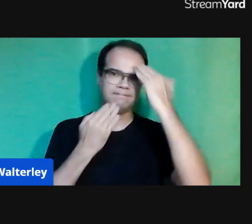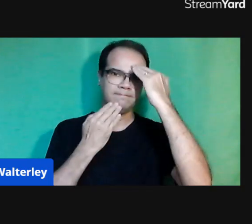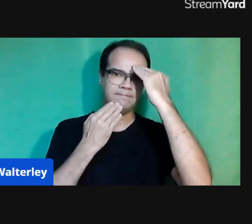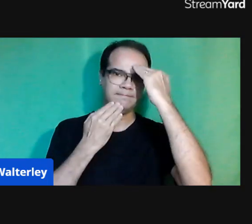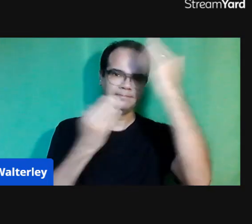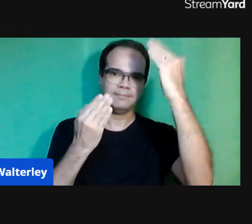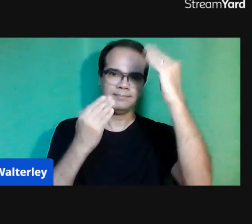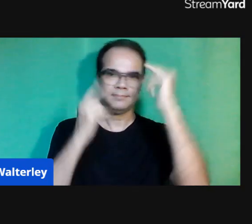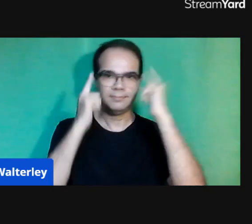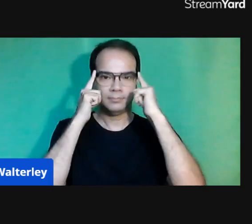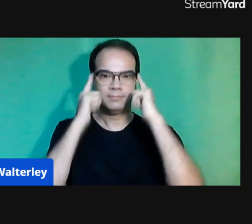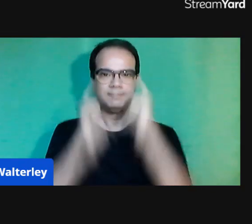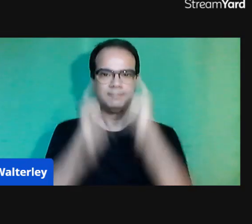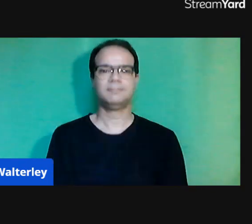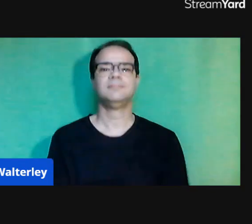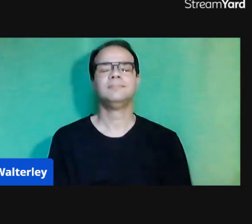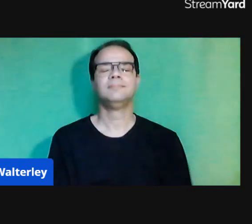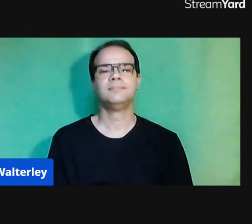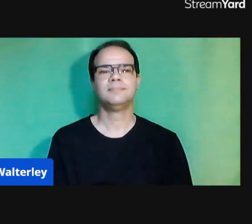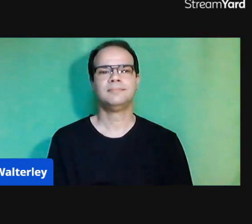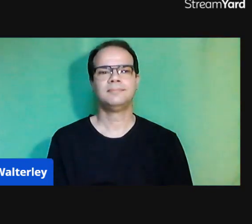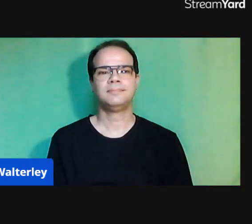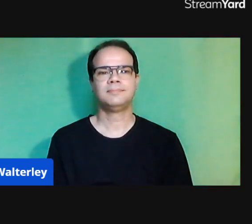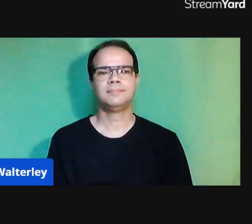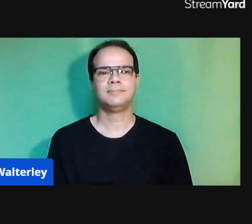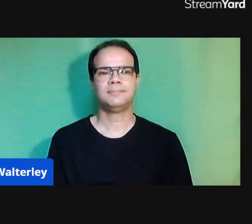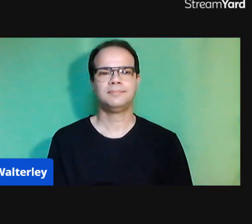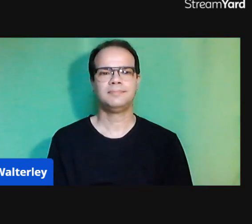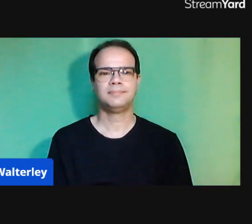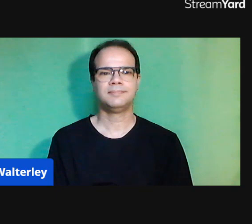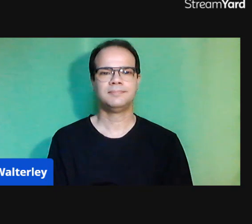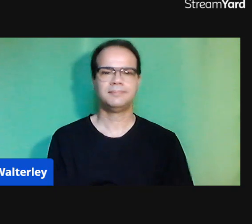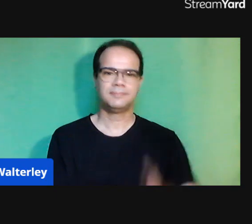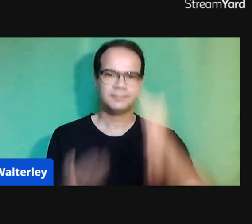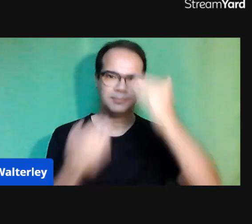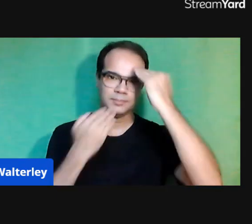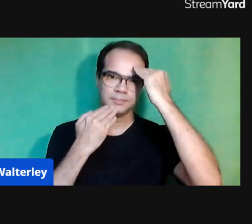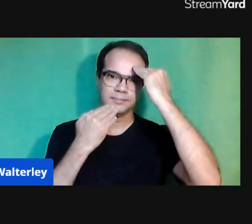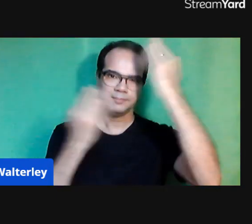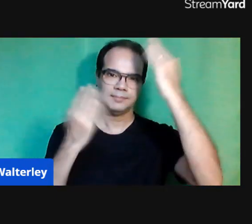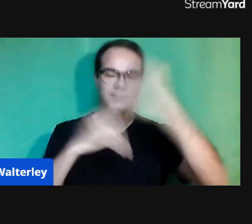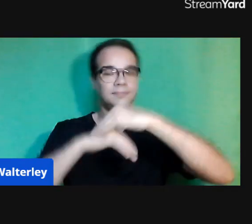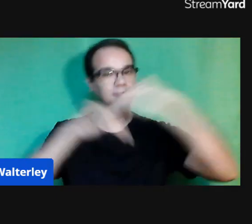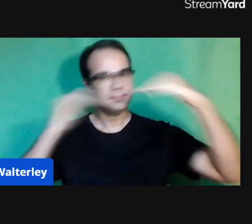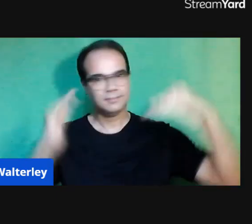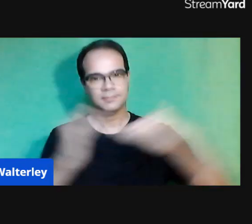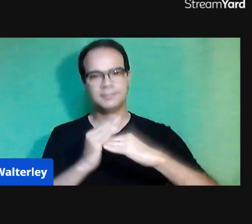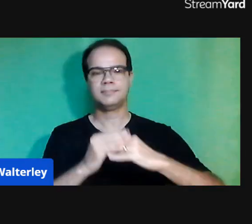nessa parceria. Obrigado e até a próxima aula.